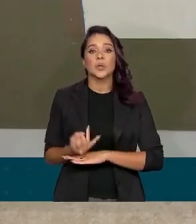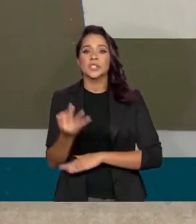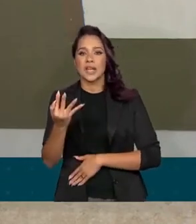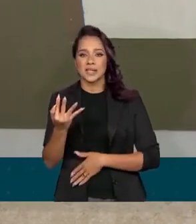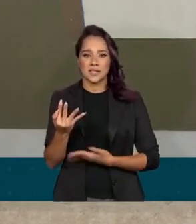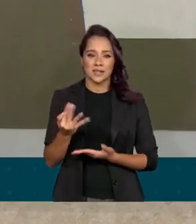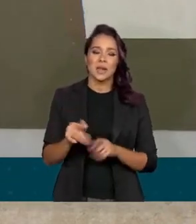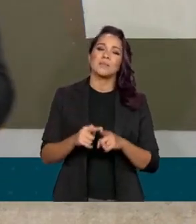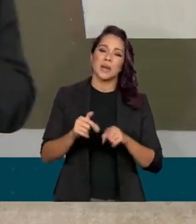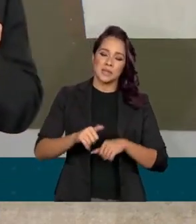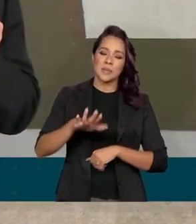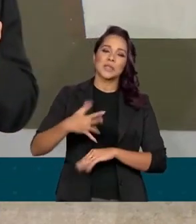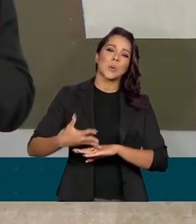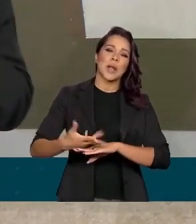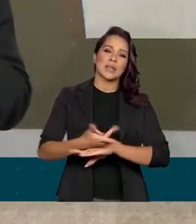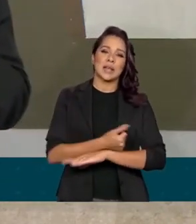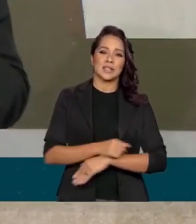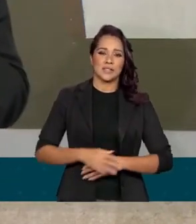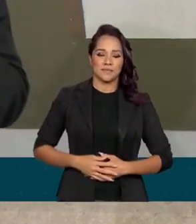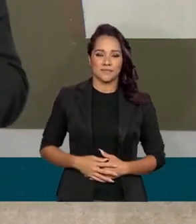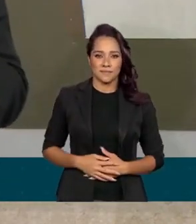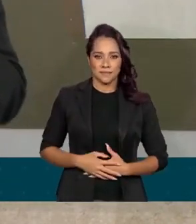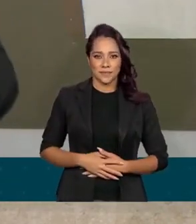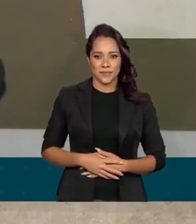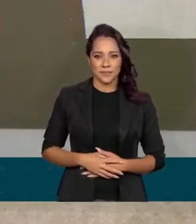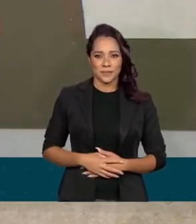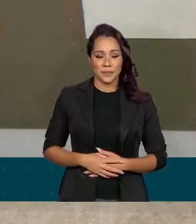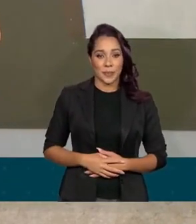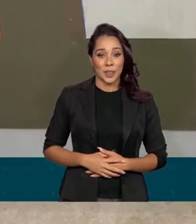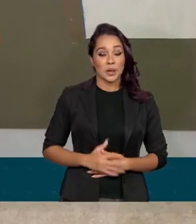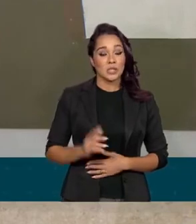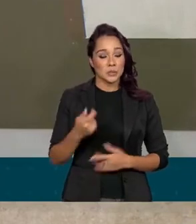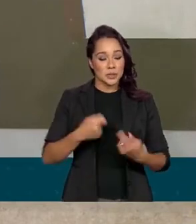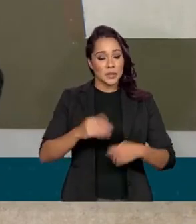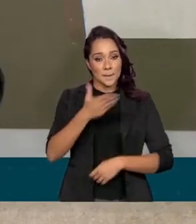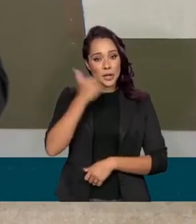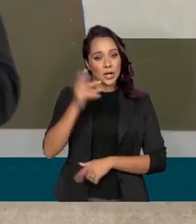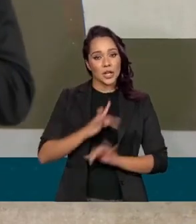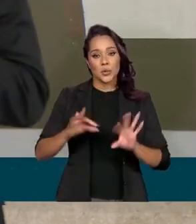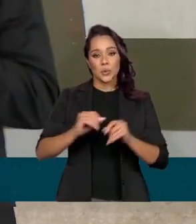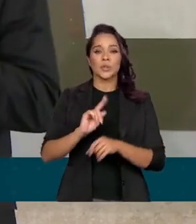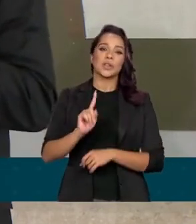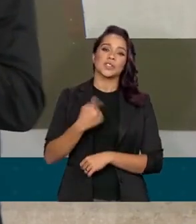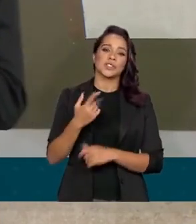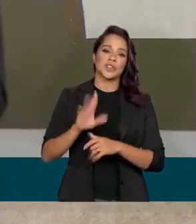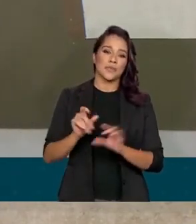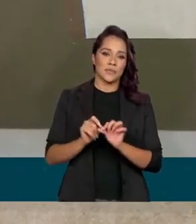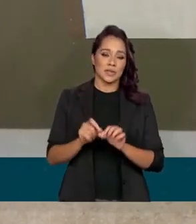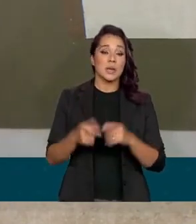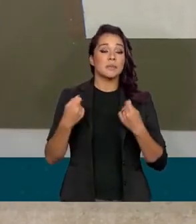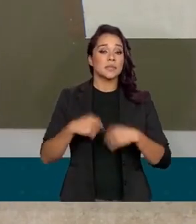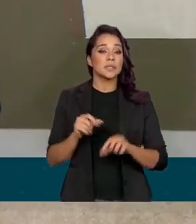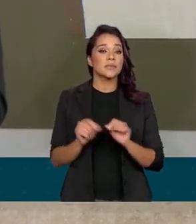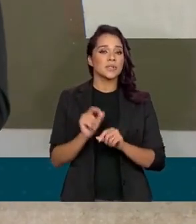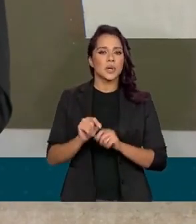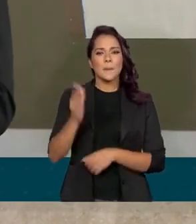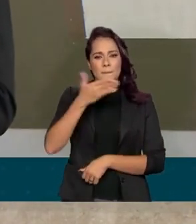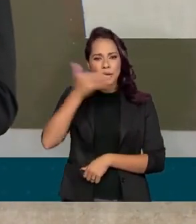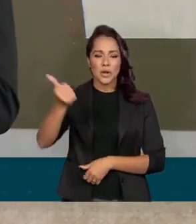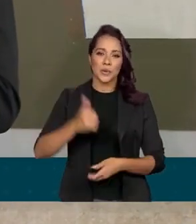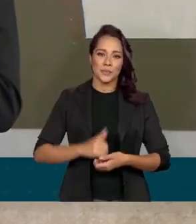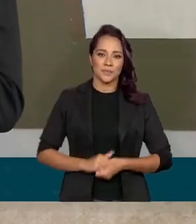a quantidade, mas aumentar a qualidade. Tá? Nós precisamos melhorar tudo o que nós fizemos, nós temos que fazer